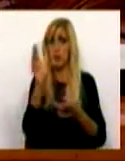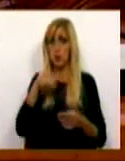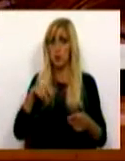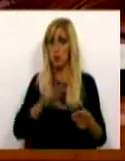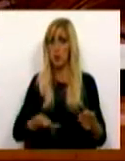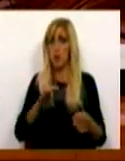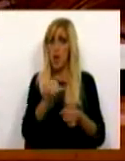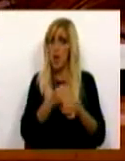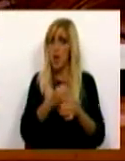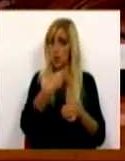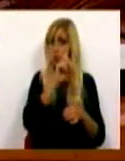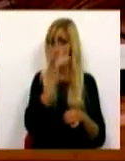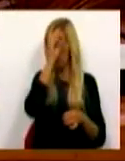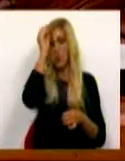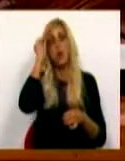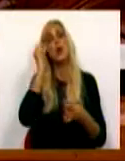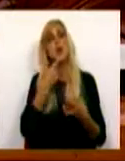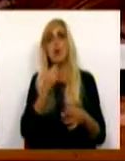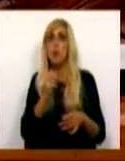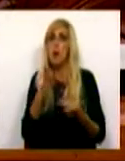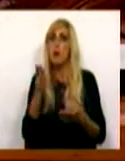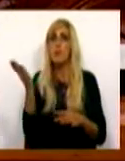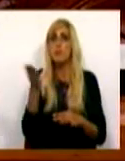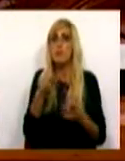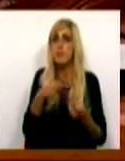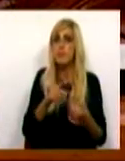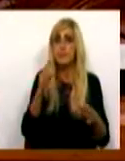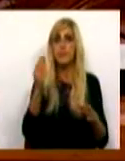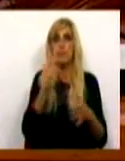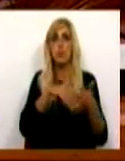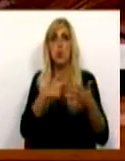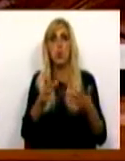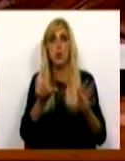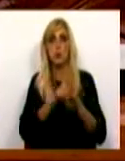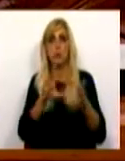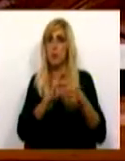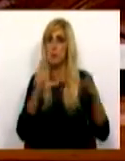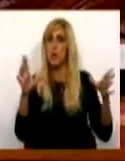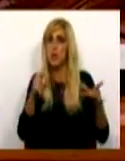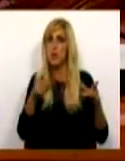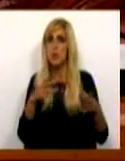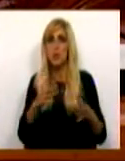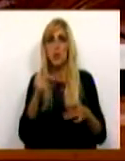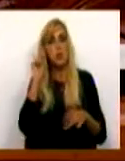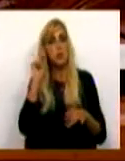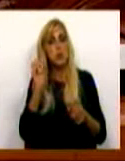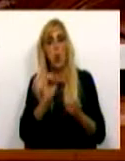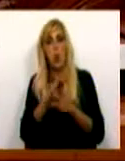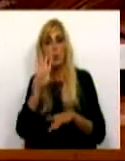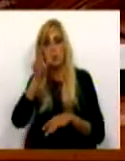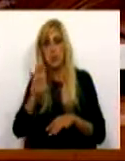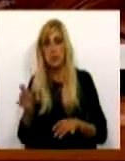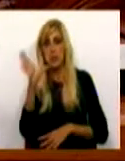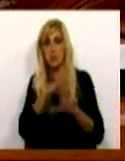existe numa ilha, nem pode estar sujeito a um enquadramento legislativo que divirja de forma significativa daquele que existe noutros países